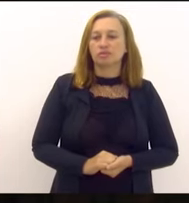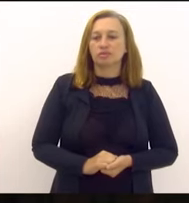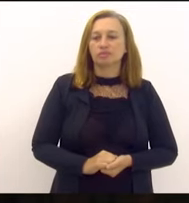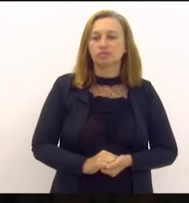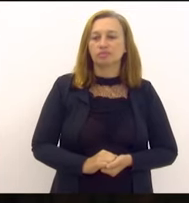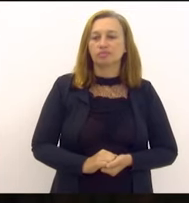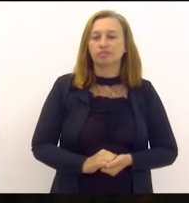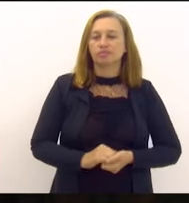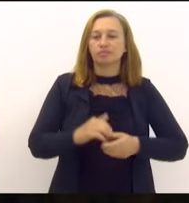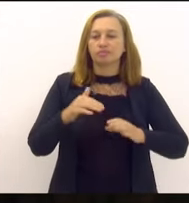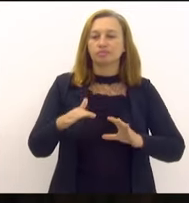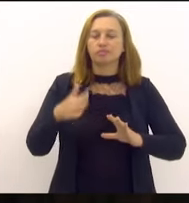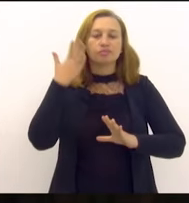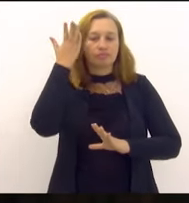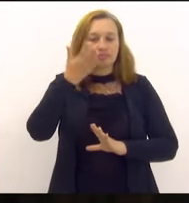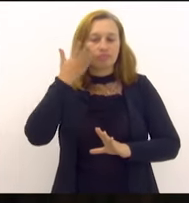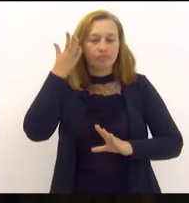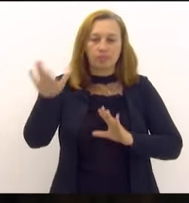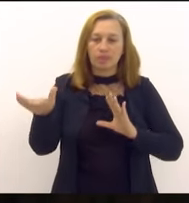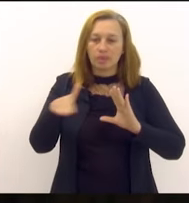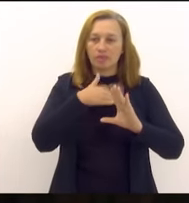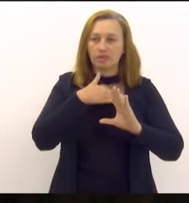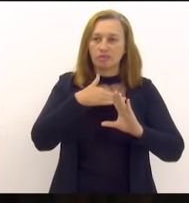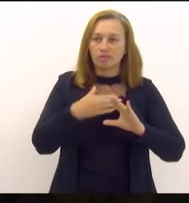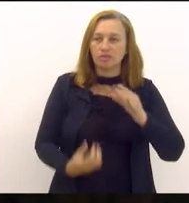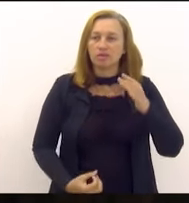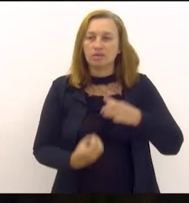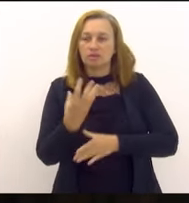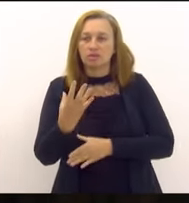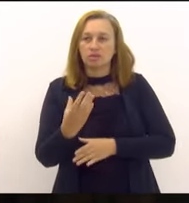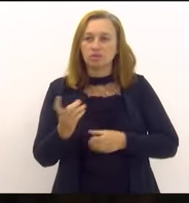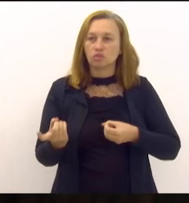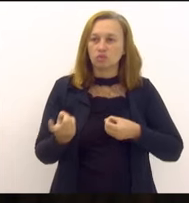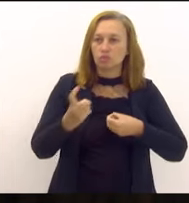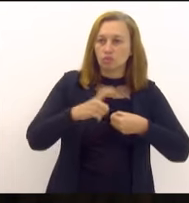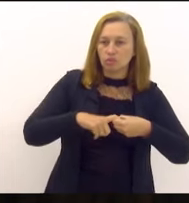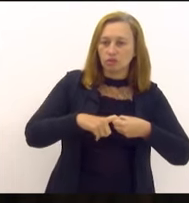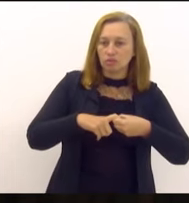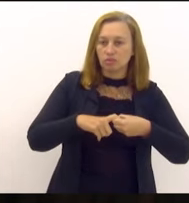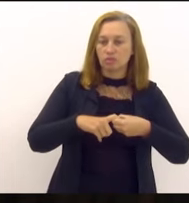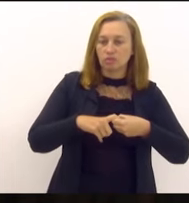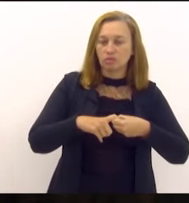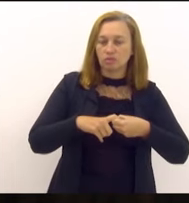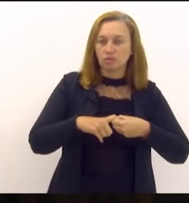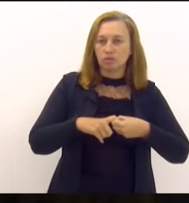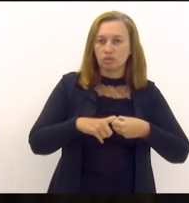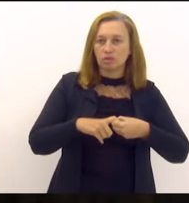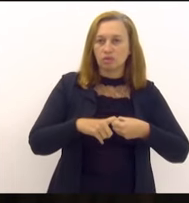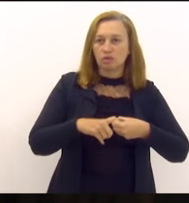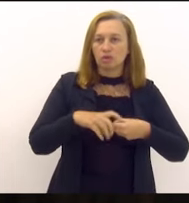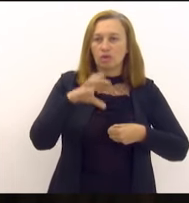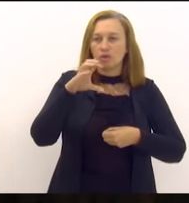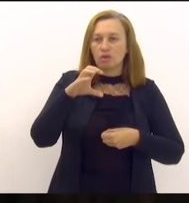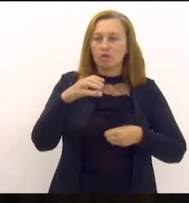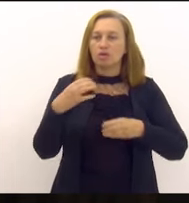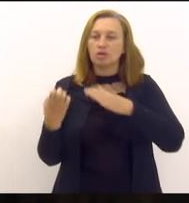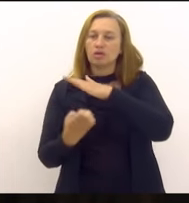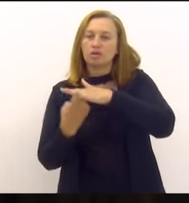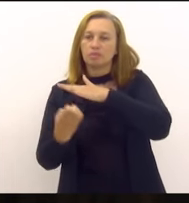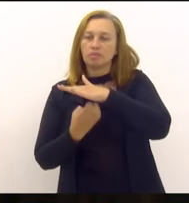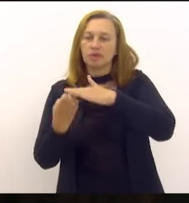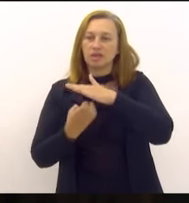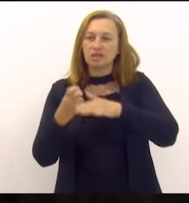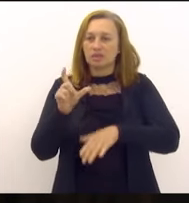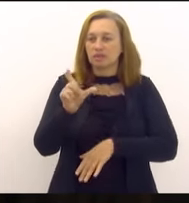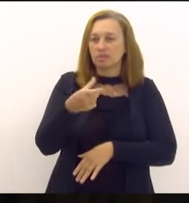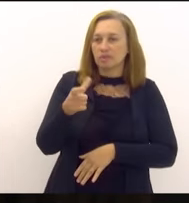o envio de mensagem que dispõe sobre a implementação de convênios com operadoras de planos de saúde a fim de